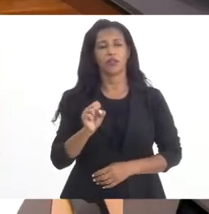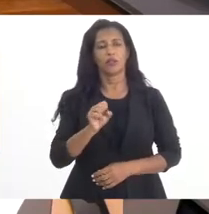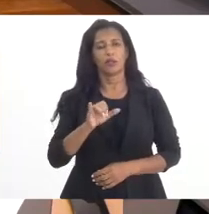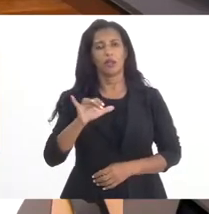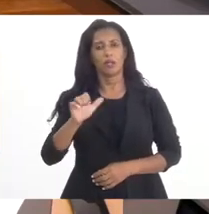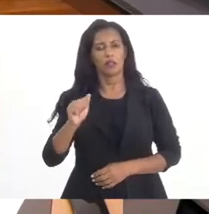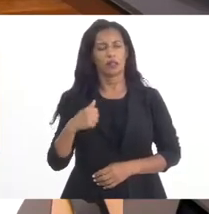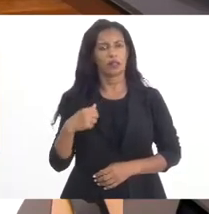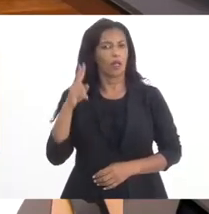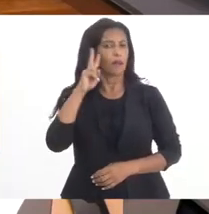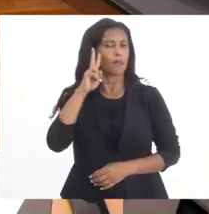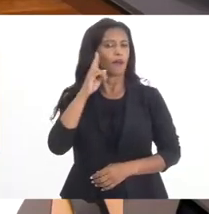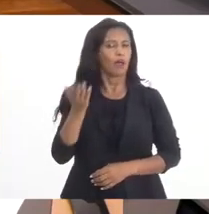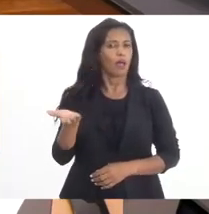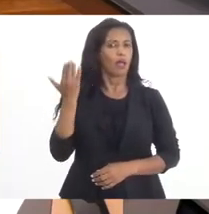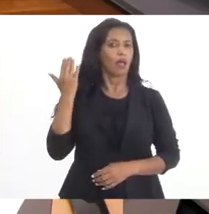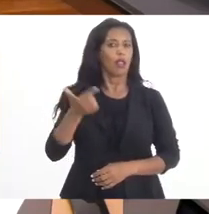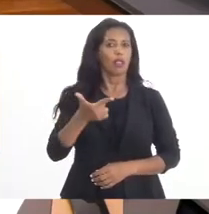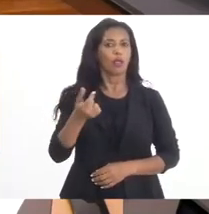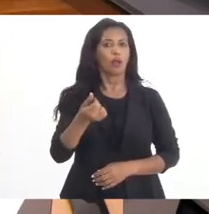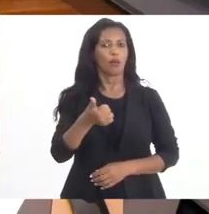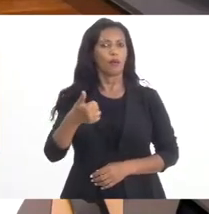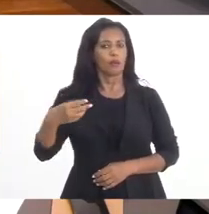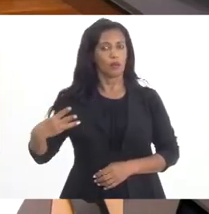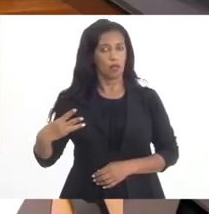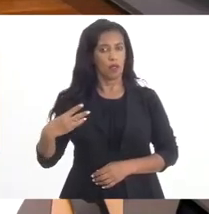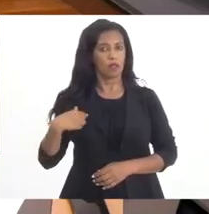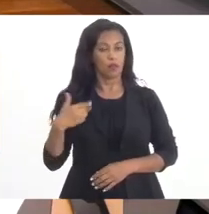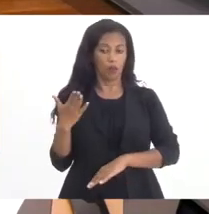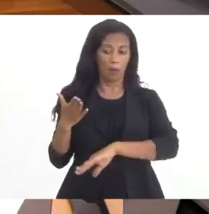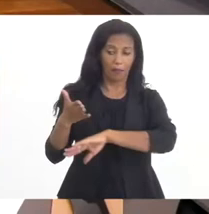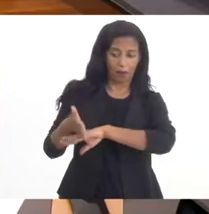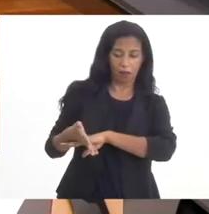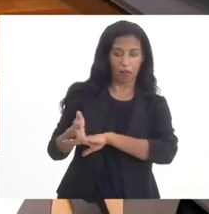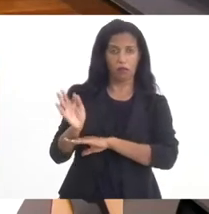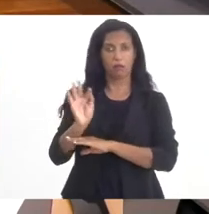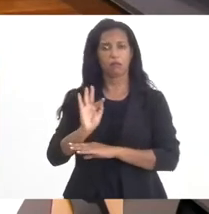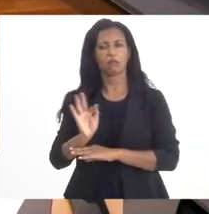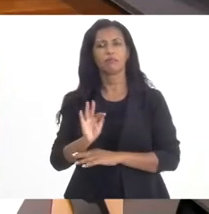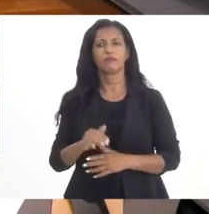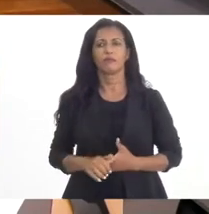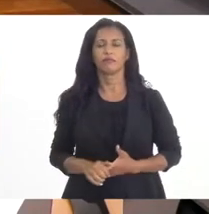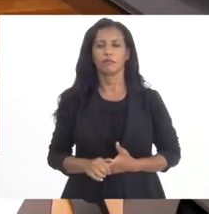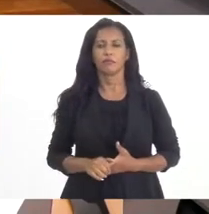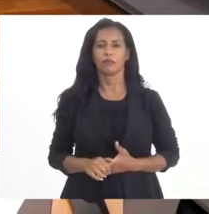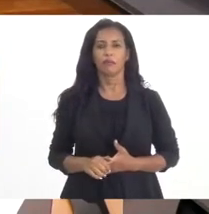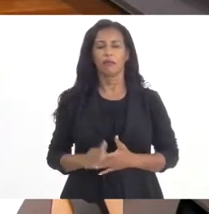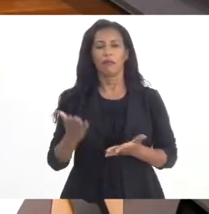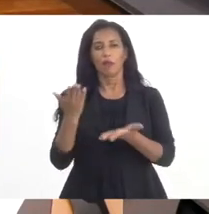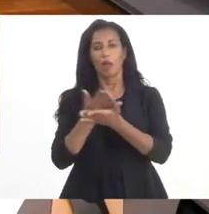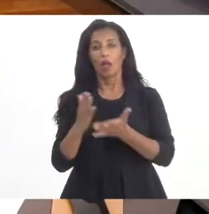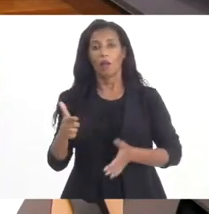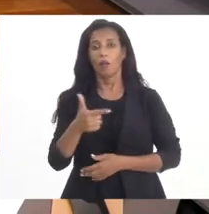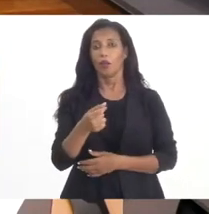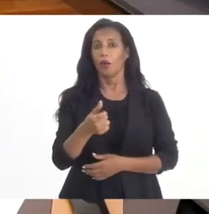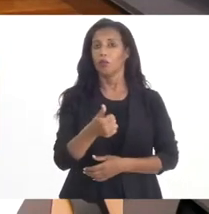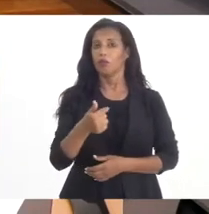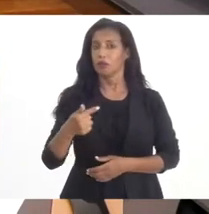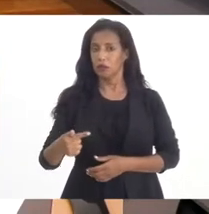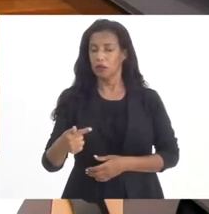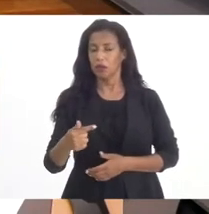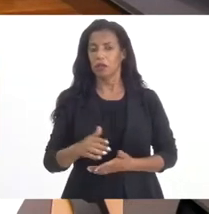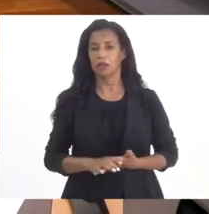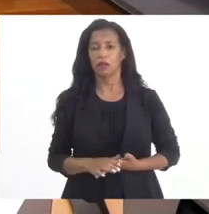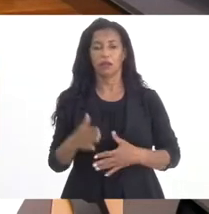história com a UESO começa lá em 2013, foi a faculdade que eu passei, e terminei em 2017.